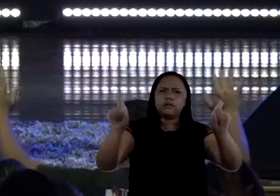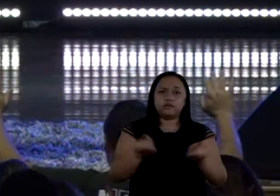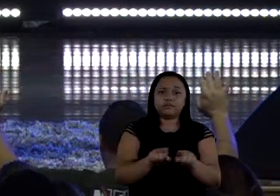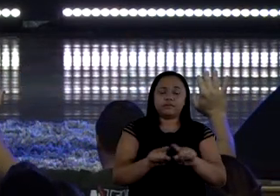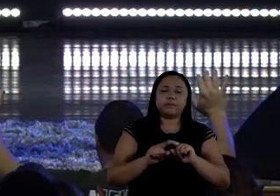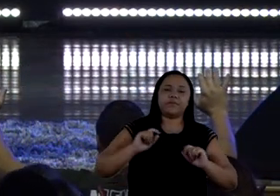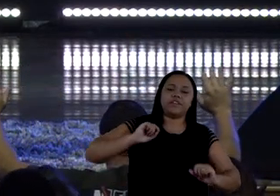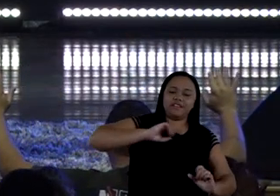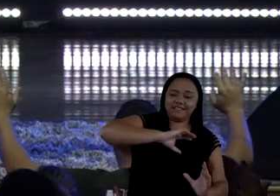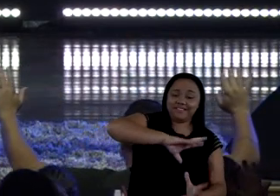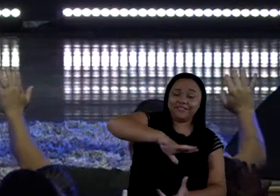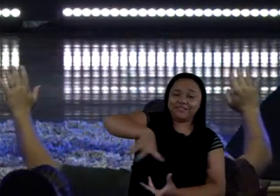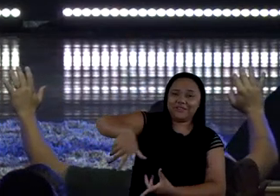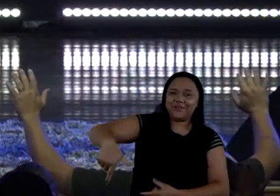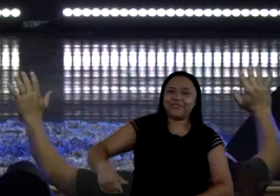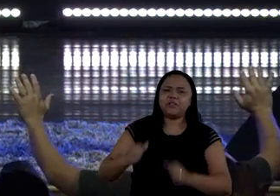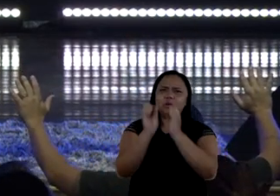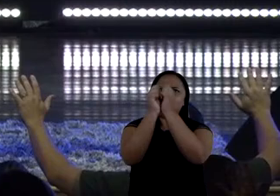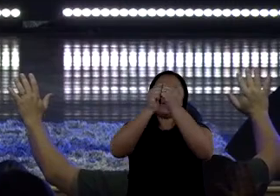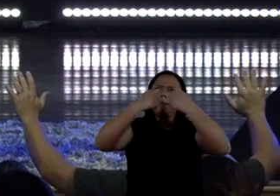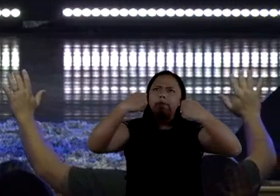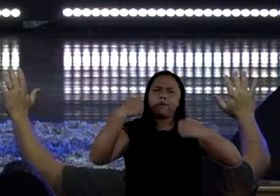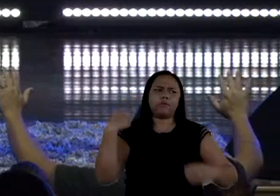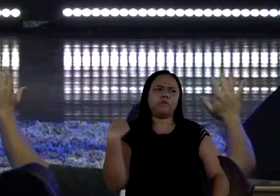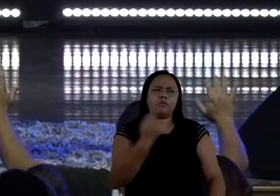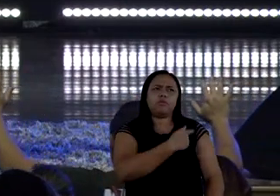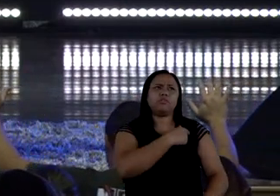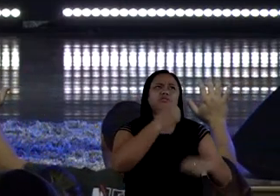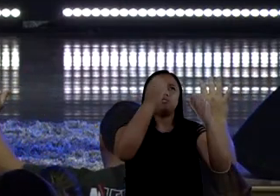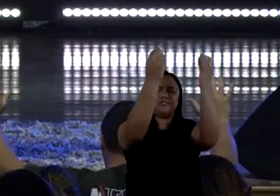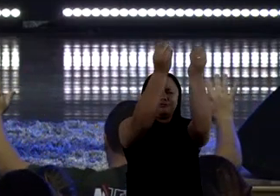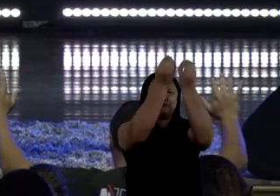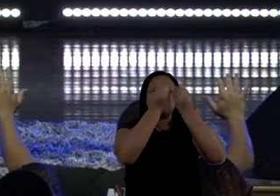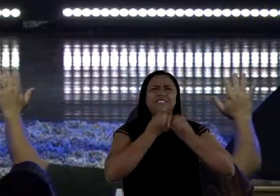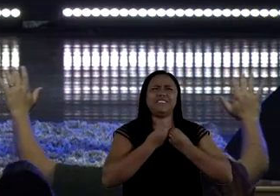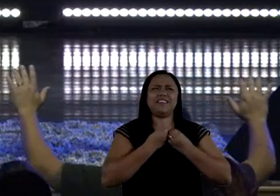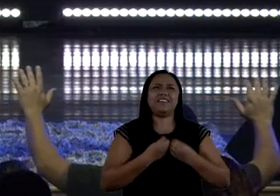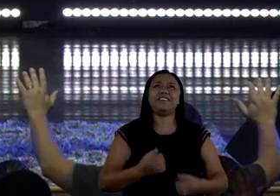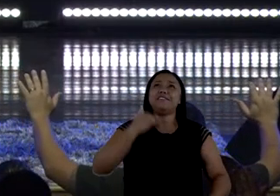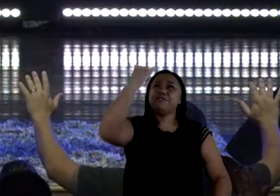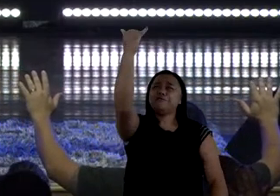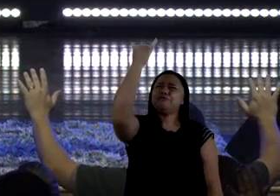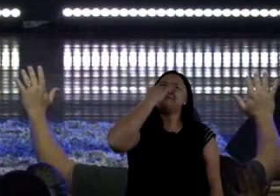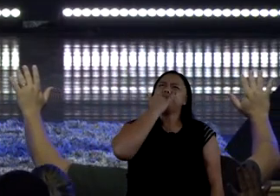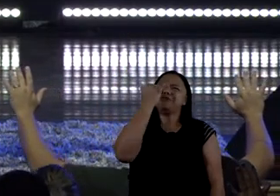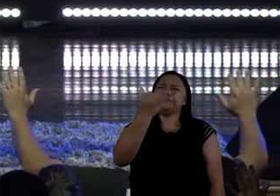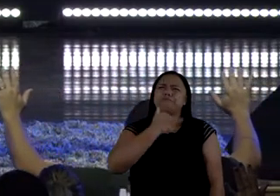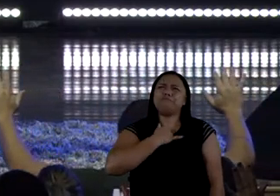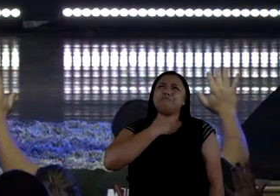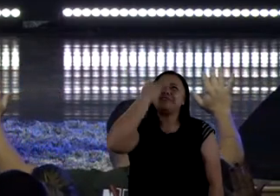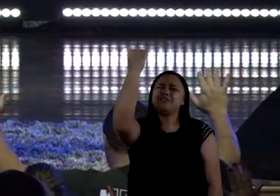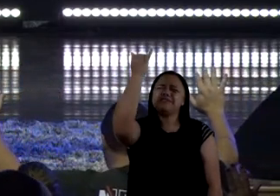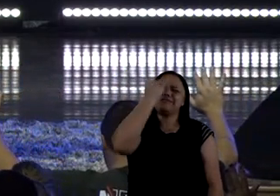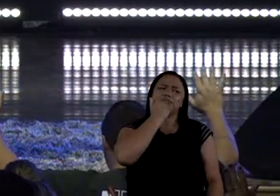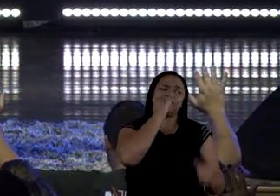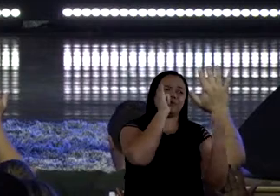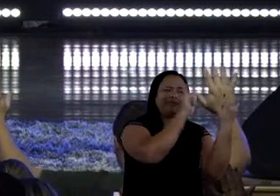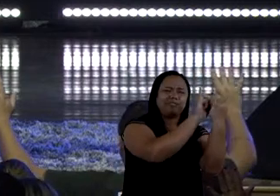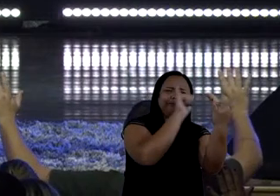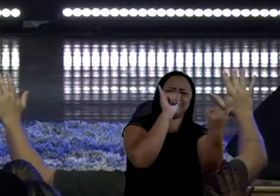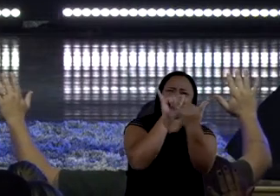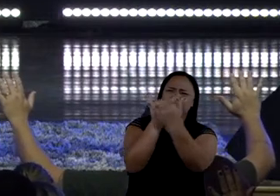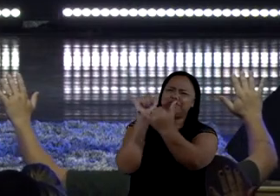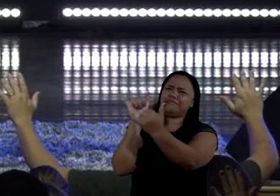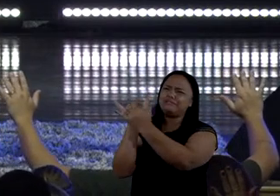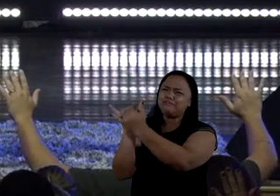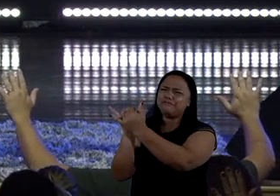como nos céus, o pão nosso de cada dia nos dai hoje. Perdoa as nossas dívidas, assim como nós perdoamos